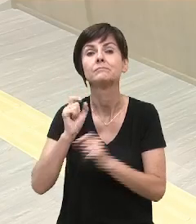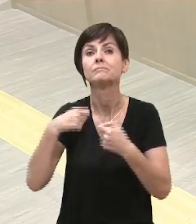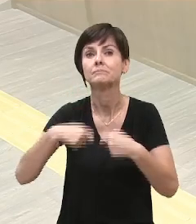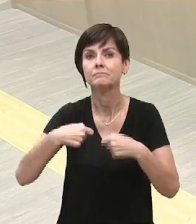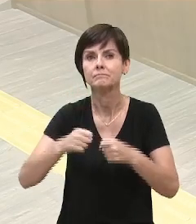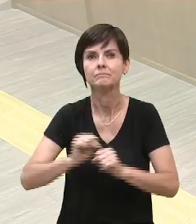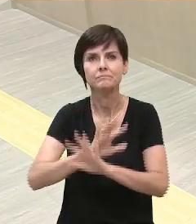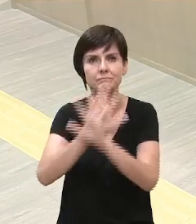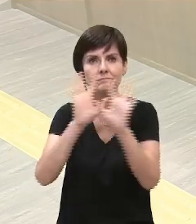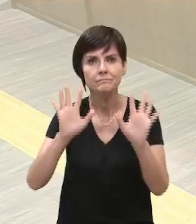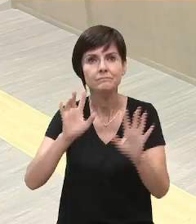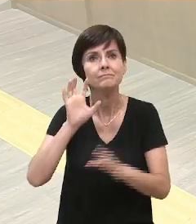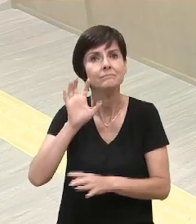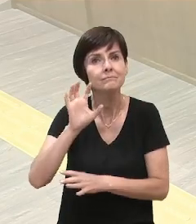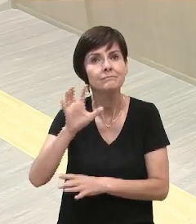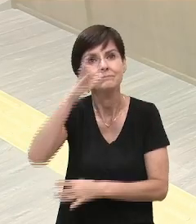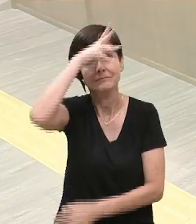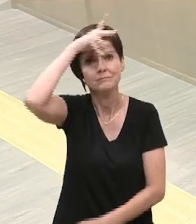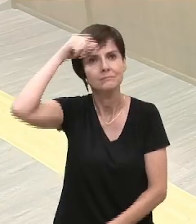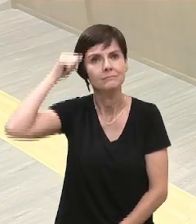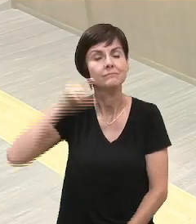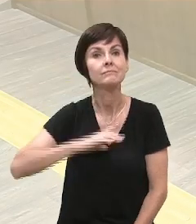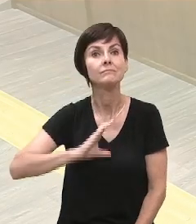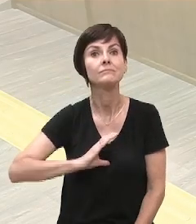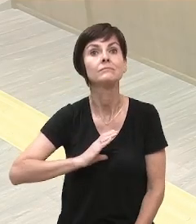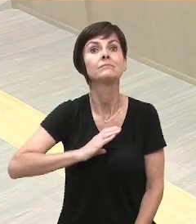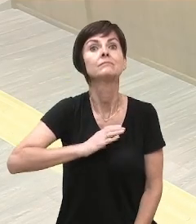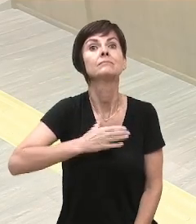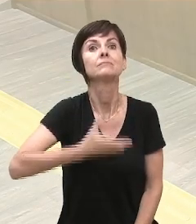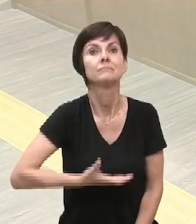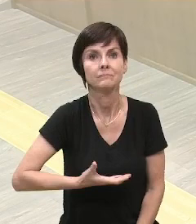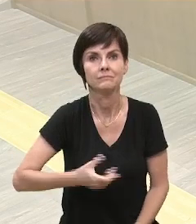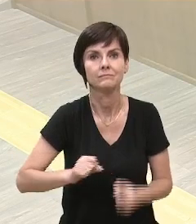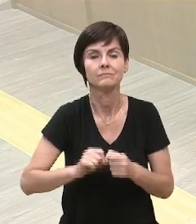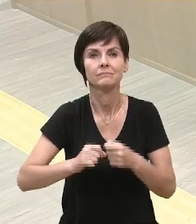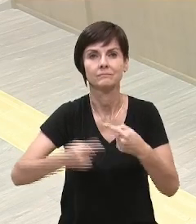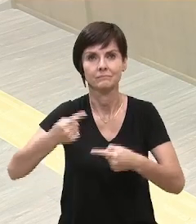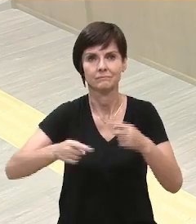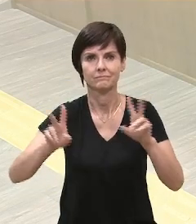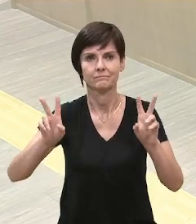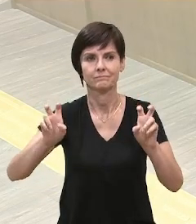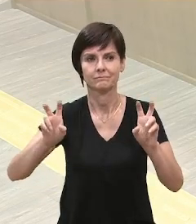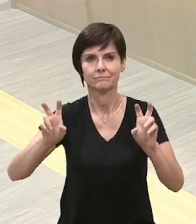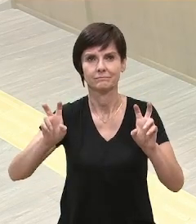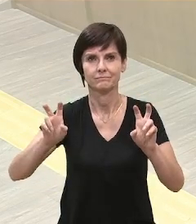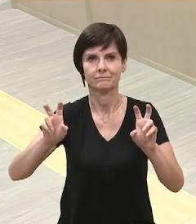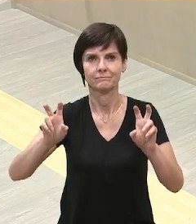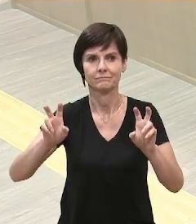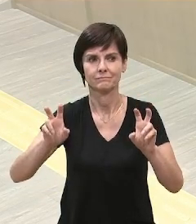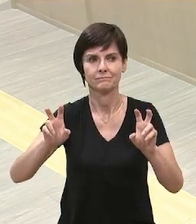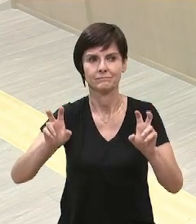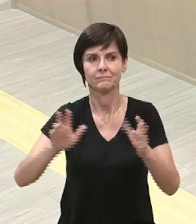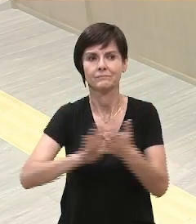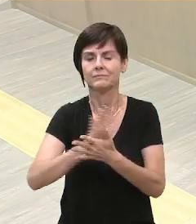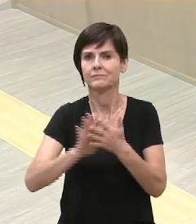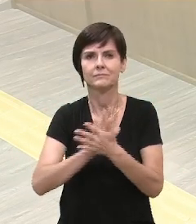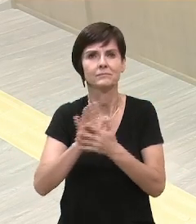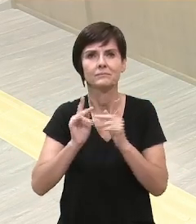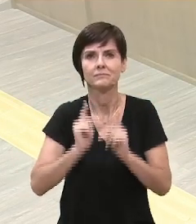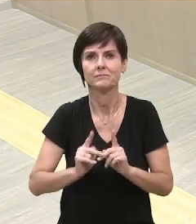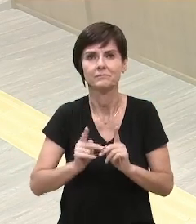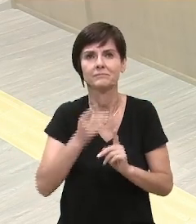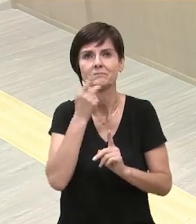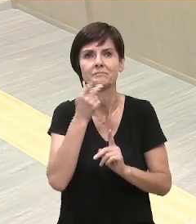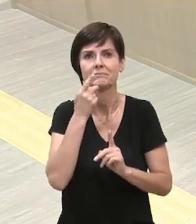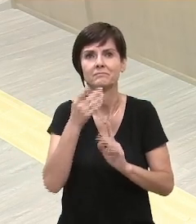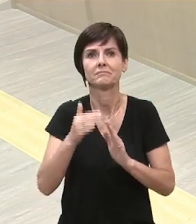é isso. Essa legislatura teve coragem, pessoal, de fazer a discussão desse tema. Então, ninguém está se eximindo de nada, só que a gente também não